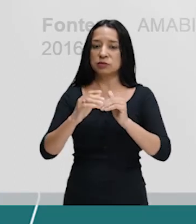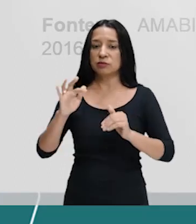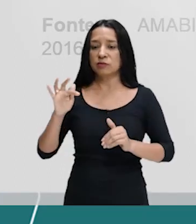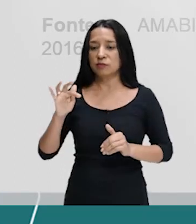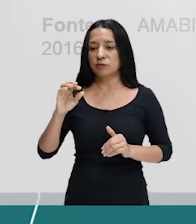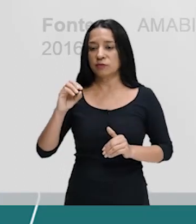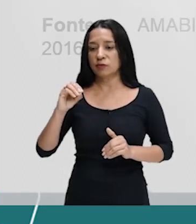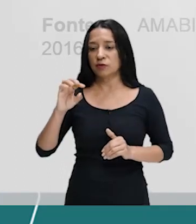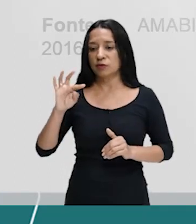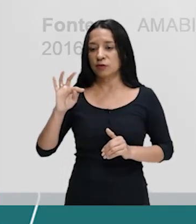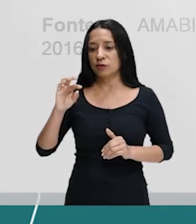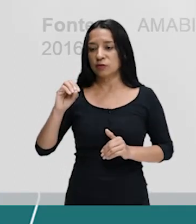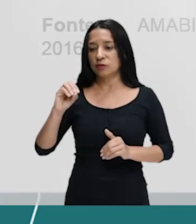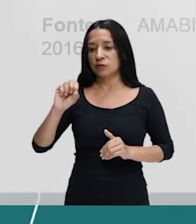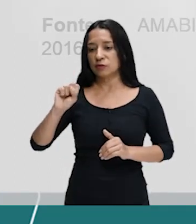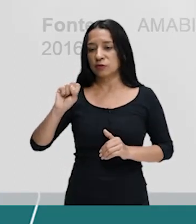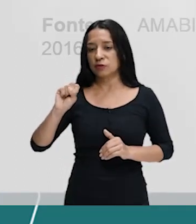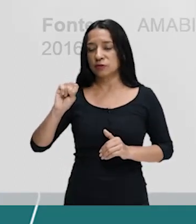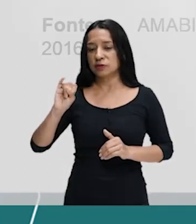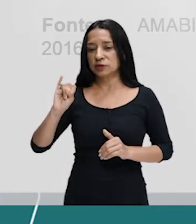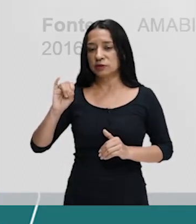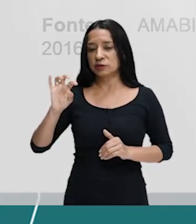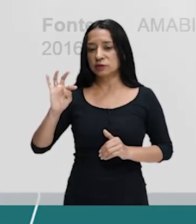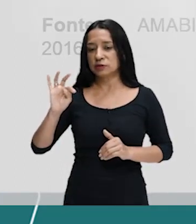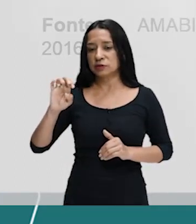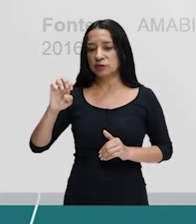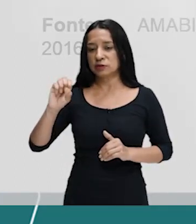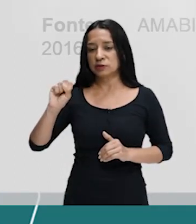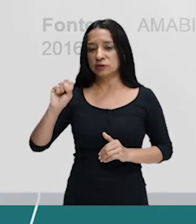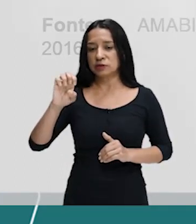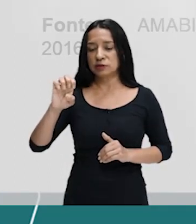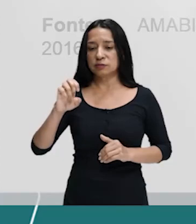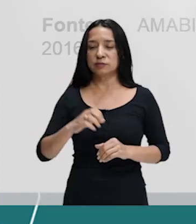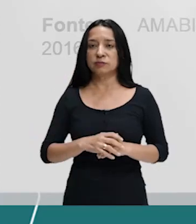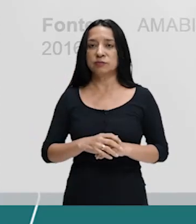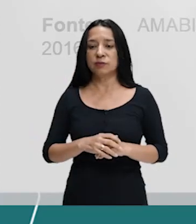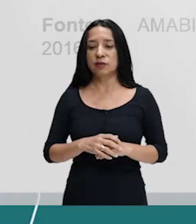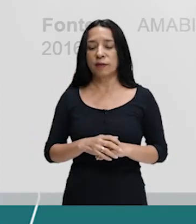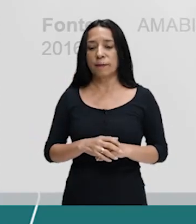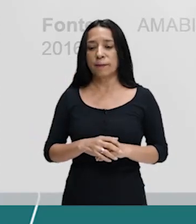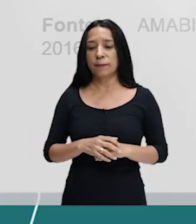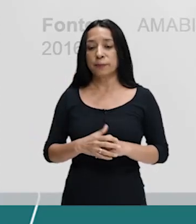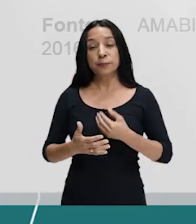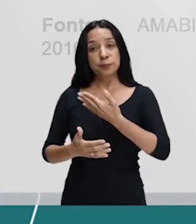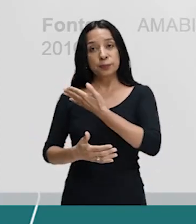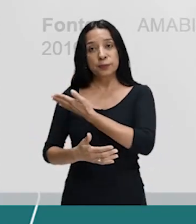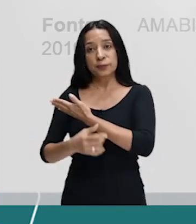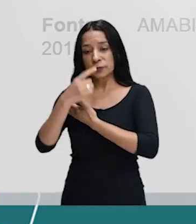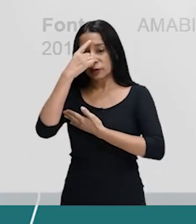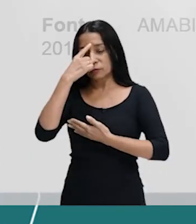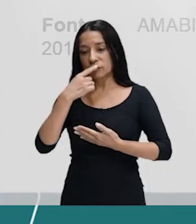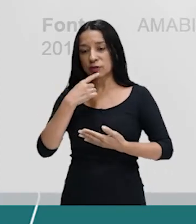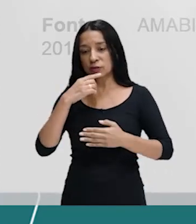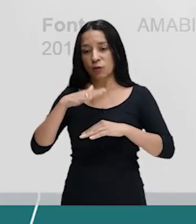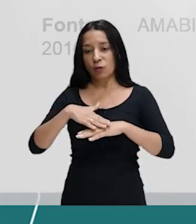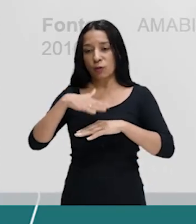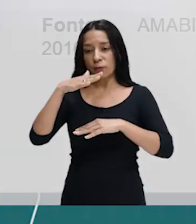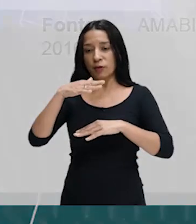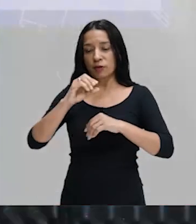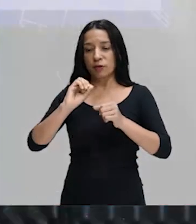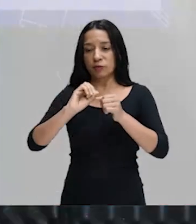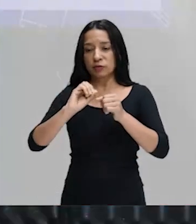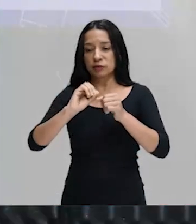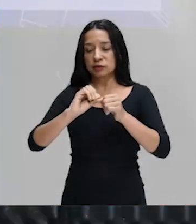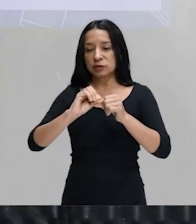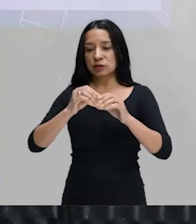fotossíntese, tá? Então, a gente encontra aqui, ó, o processo fotossintético é o maior produtor de